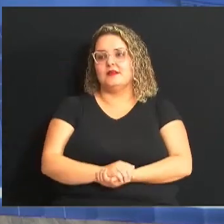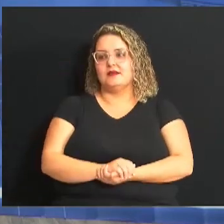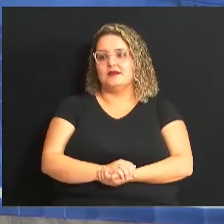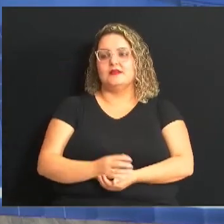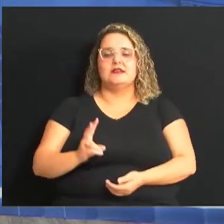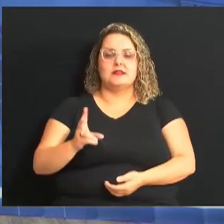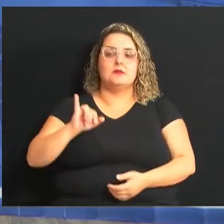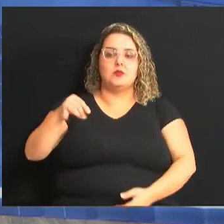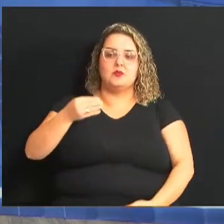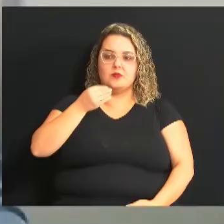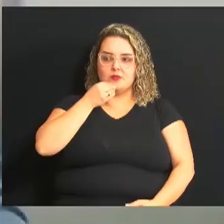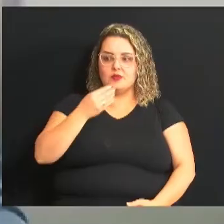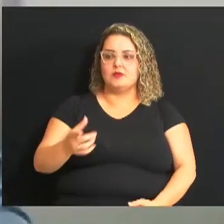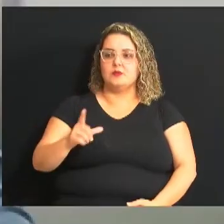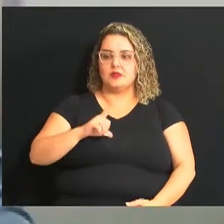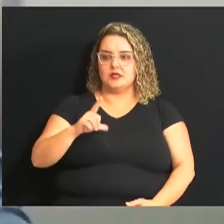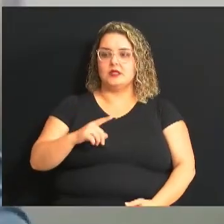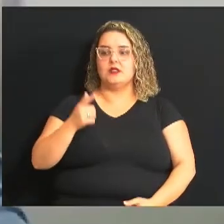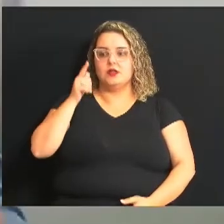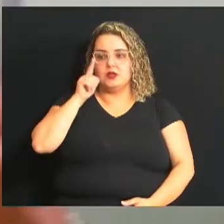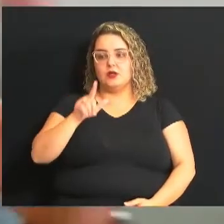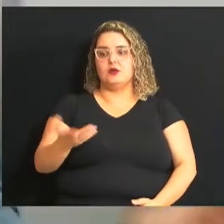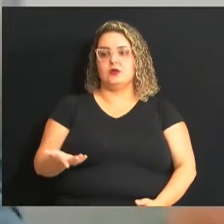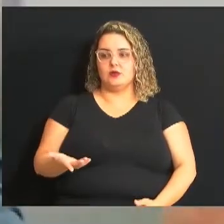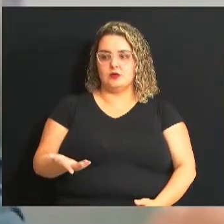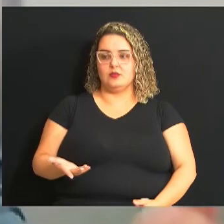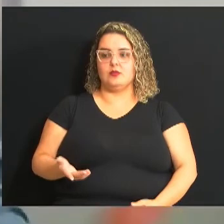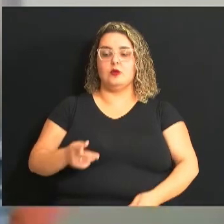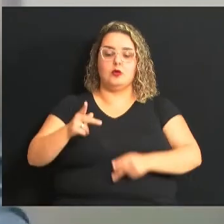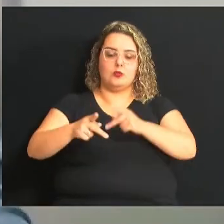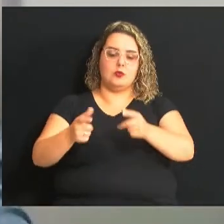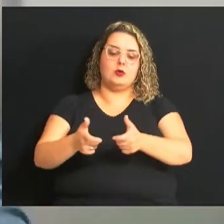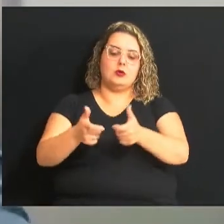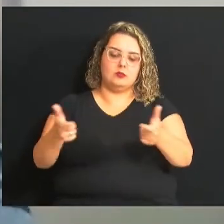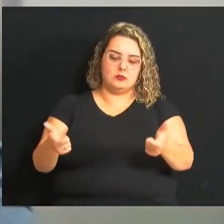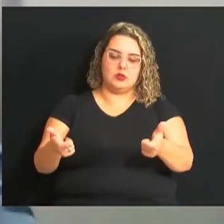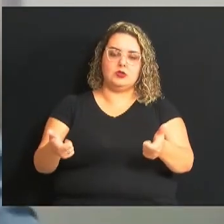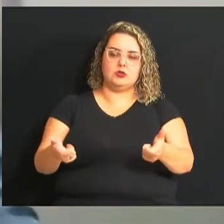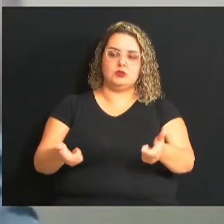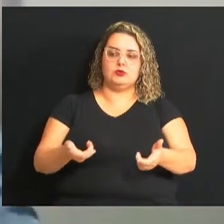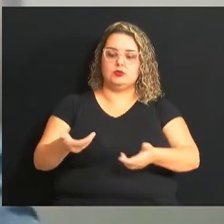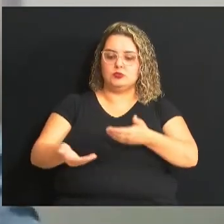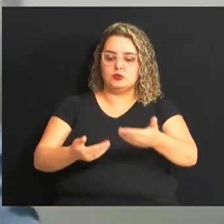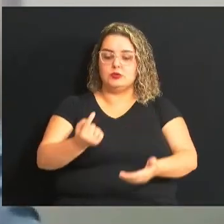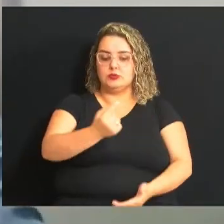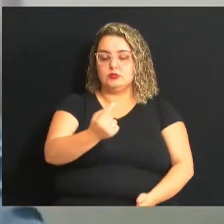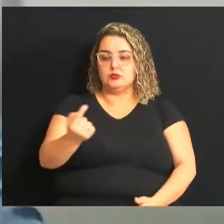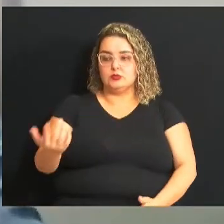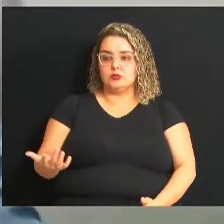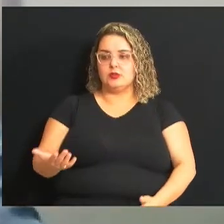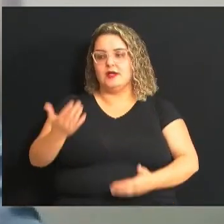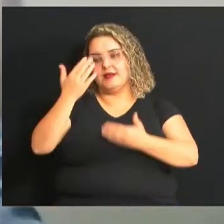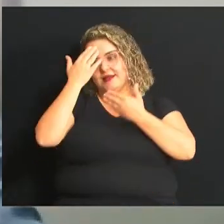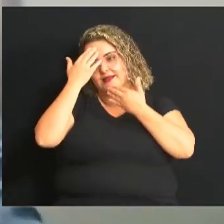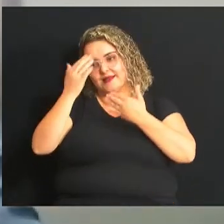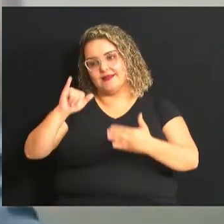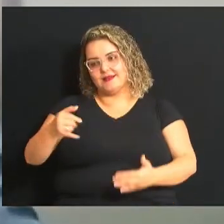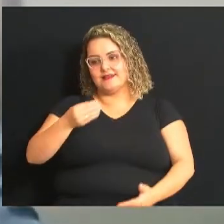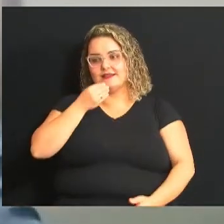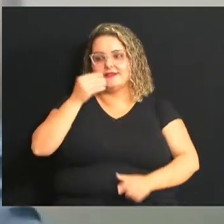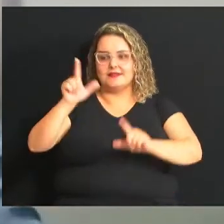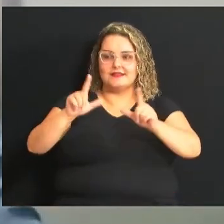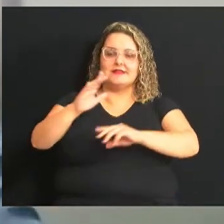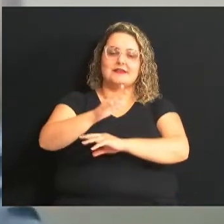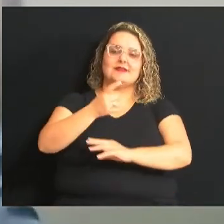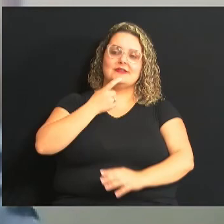aproveitar o máximo que a gente tem quando a gente consegue falar para um público maior do que tratar no 1 a 1. Então, agradeço muito a oportunidade da TV Câmara Campinas,